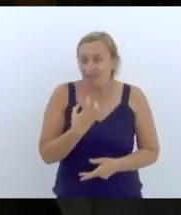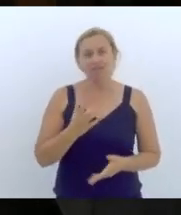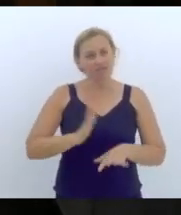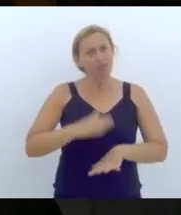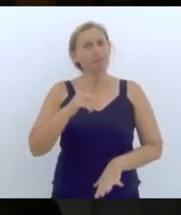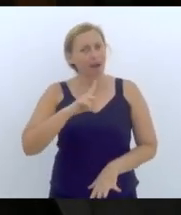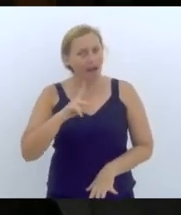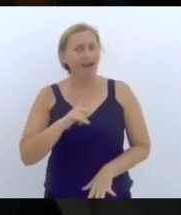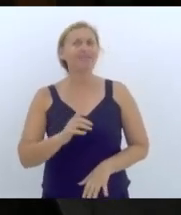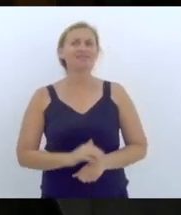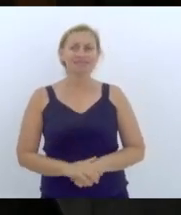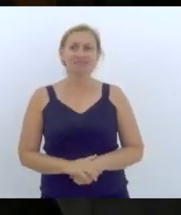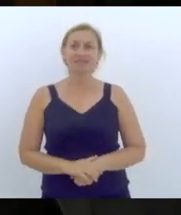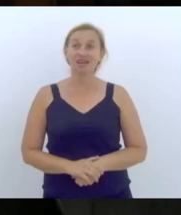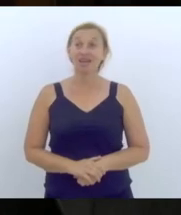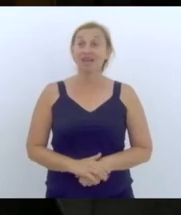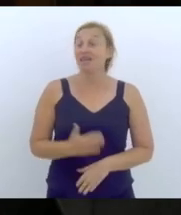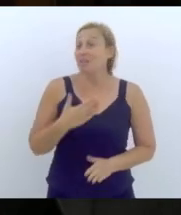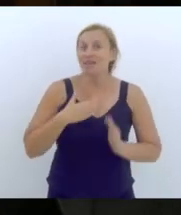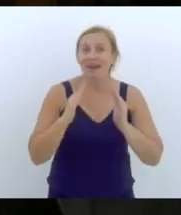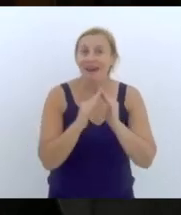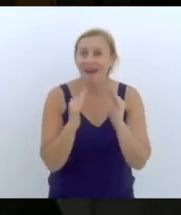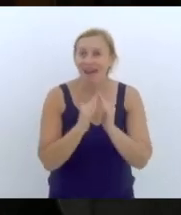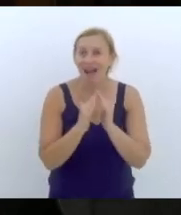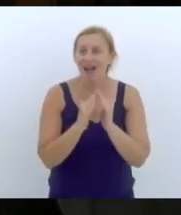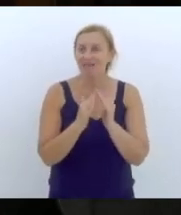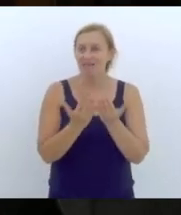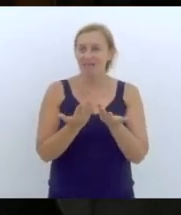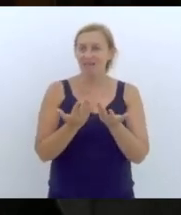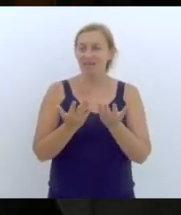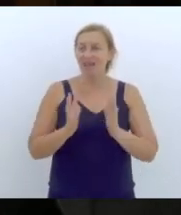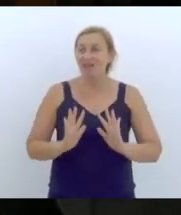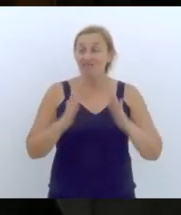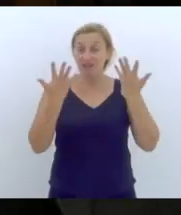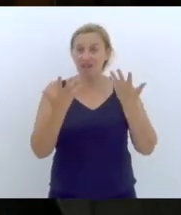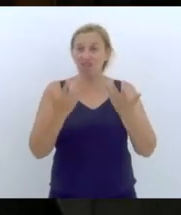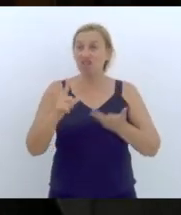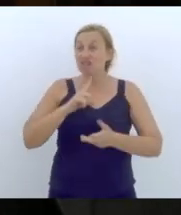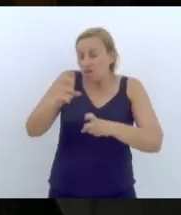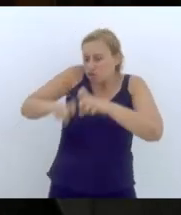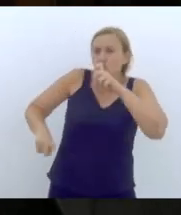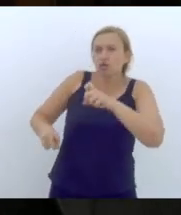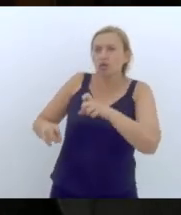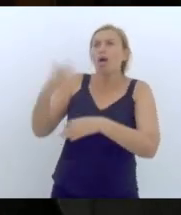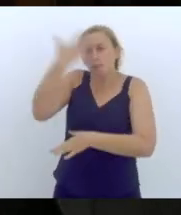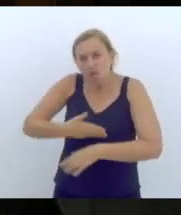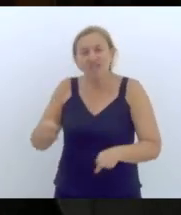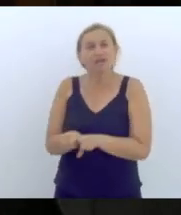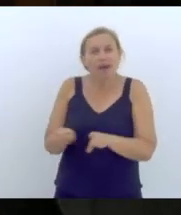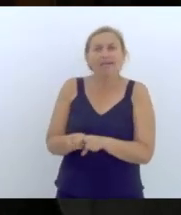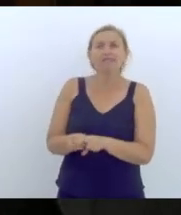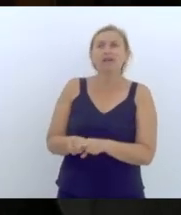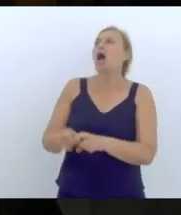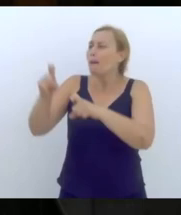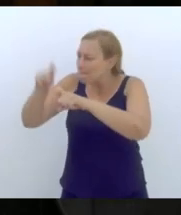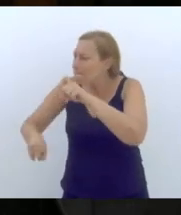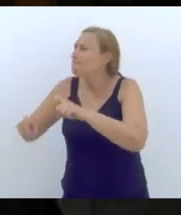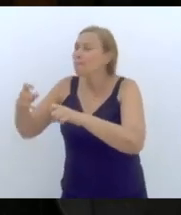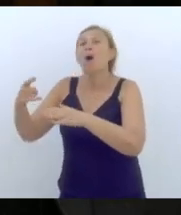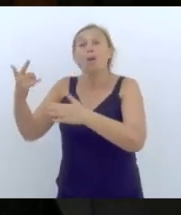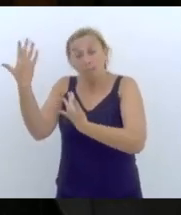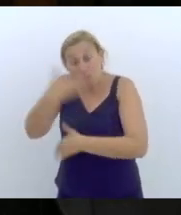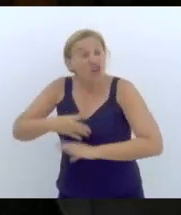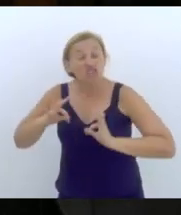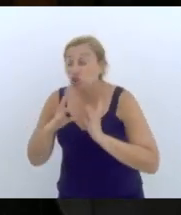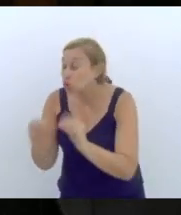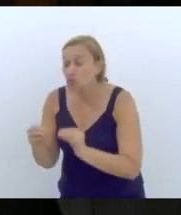mais. Ele disse que na minha casa noturna, no meu restaurante, teve um estupro. Vai ter que provar também. Vai ter que provar tudo que o senhor